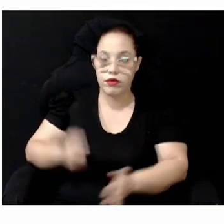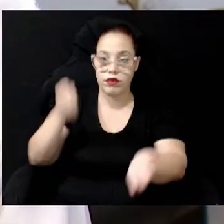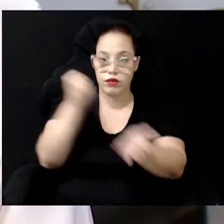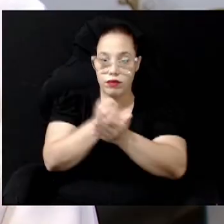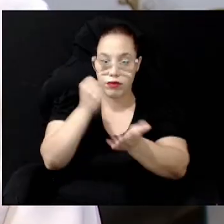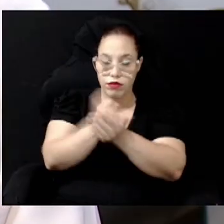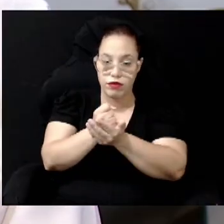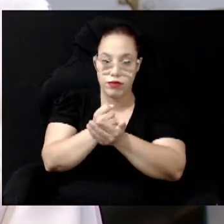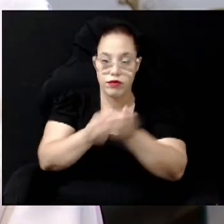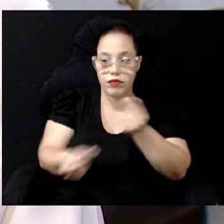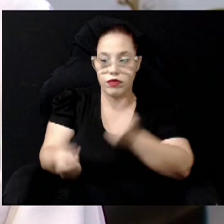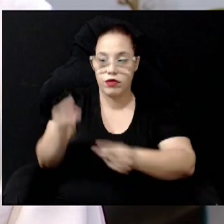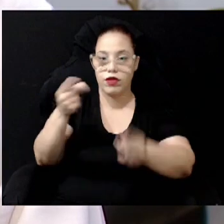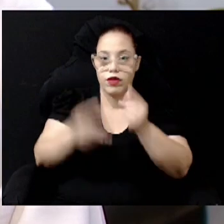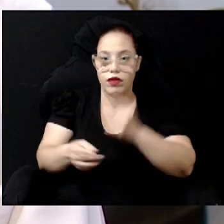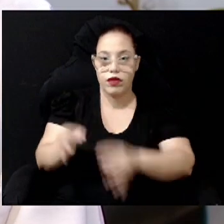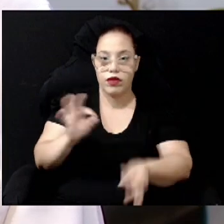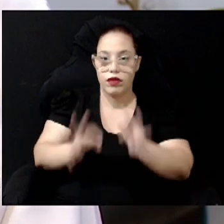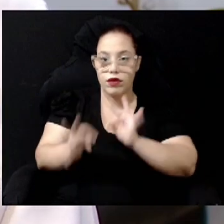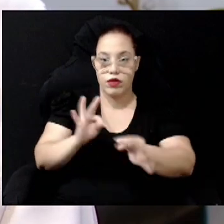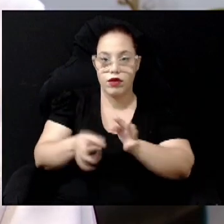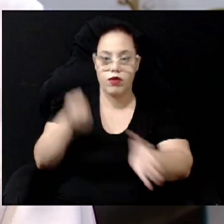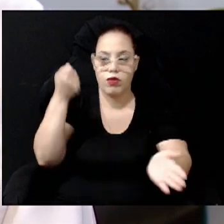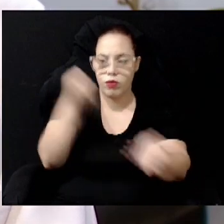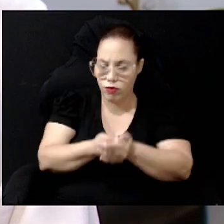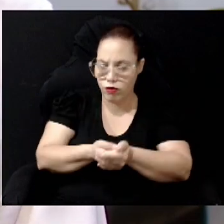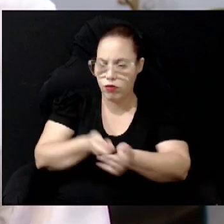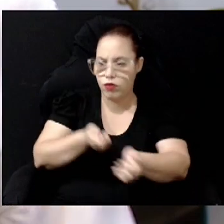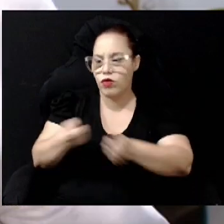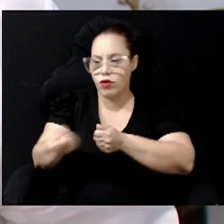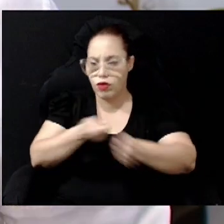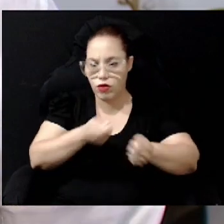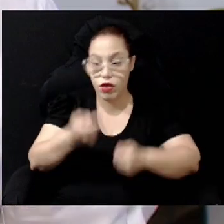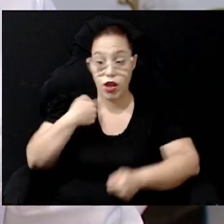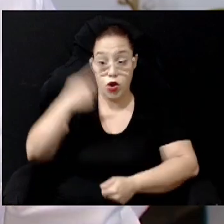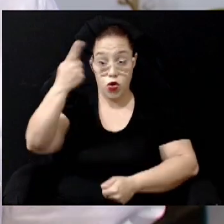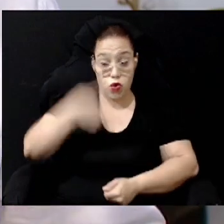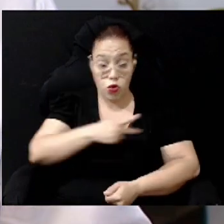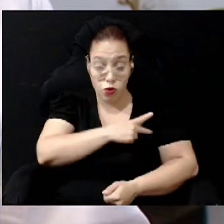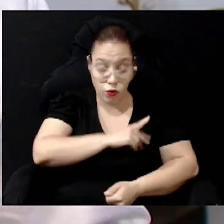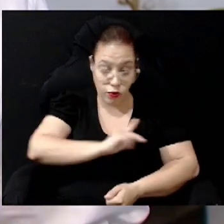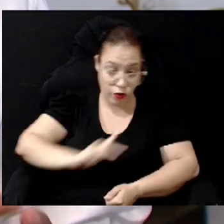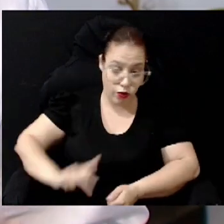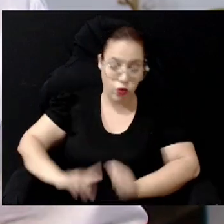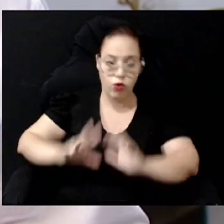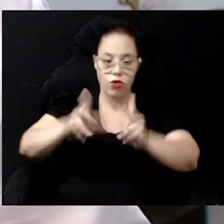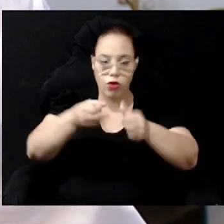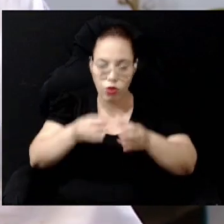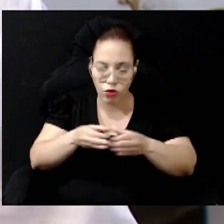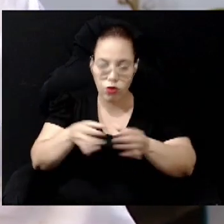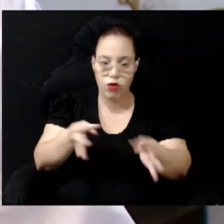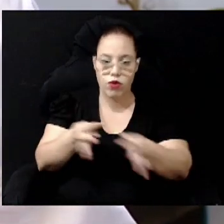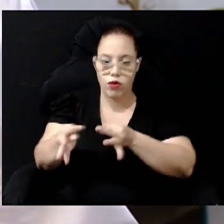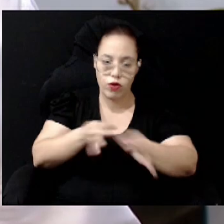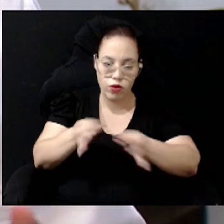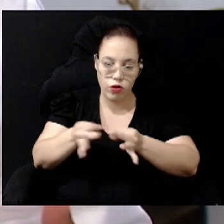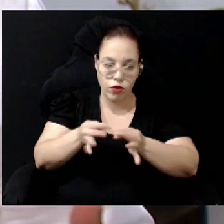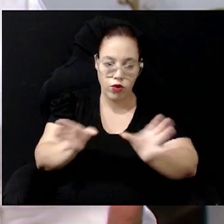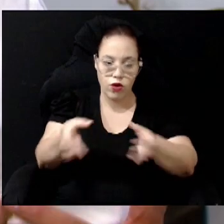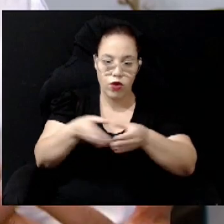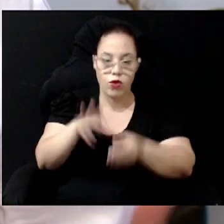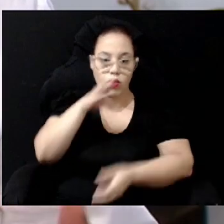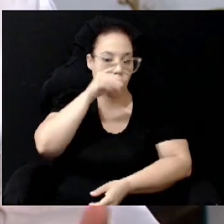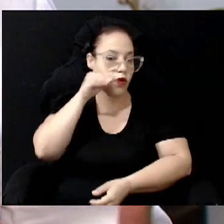São Paulo. Eu acho que é uma obrigação do gestor, eu como presidente, mas também toda a nossa equipe técnica, nosso quadro de funcionários, que é de